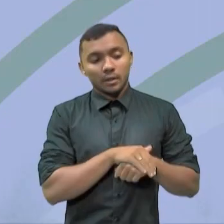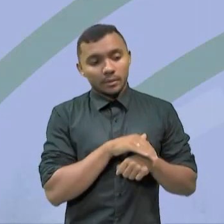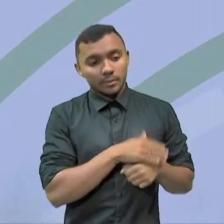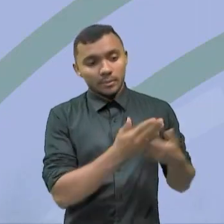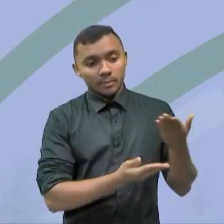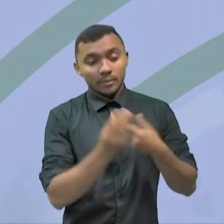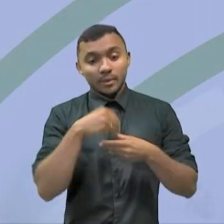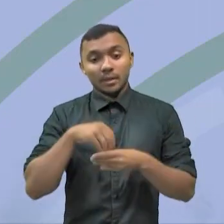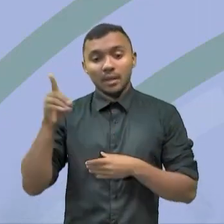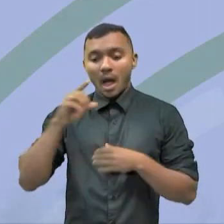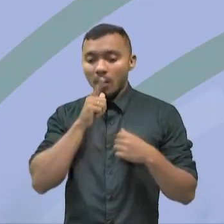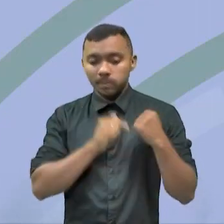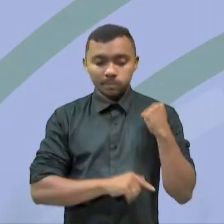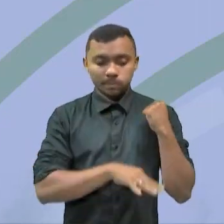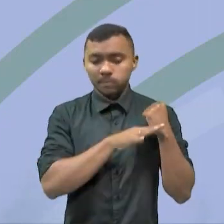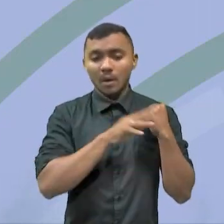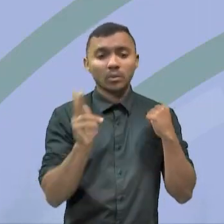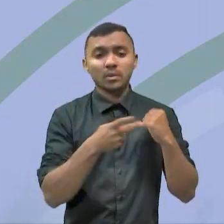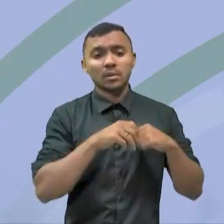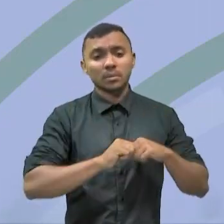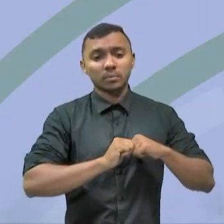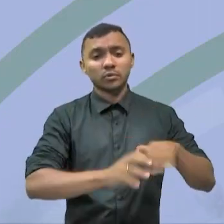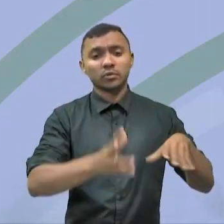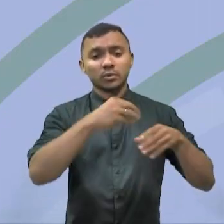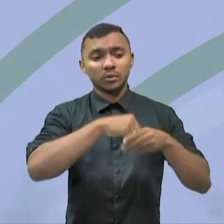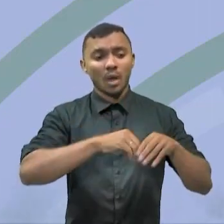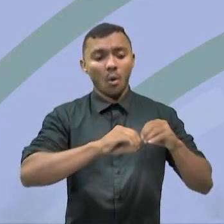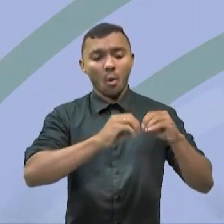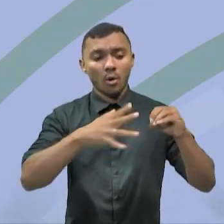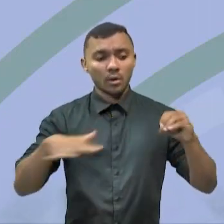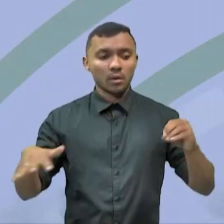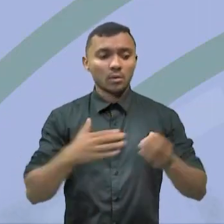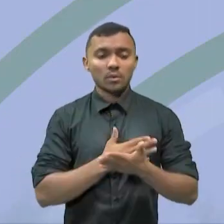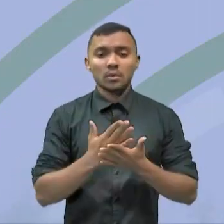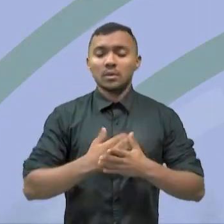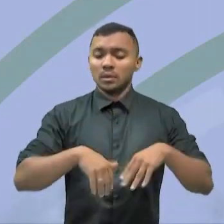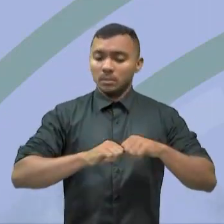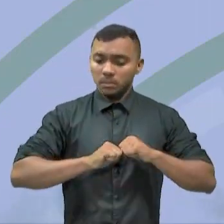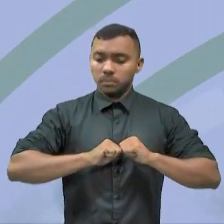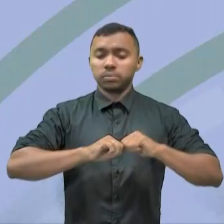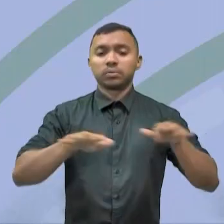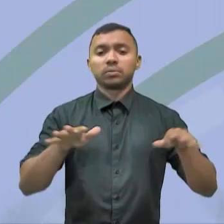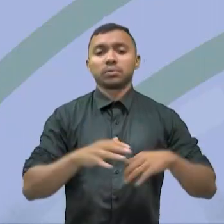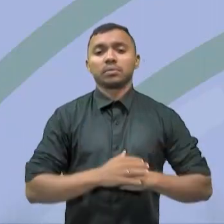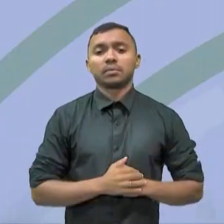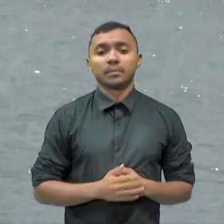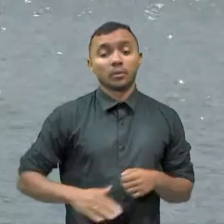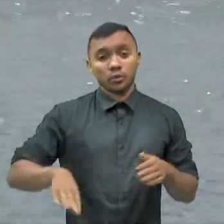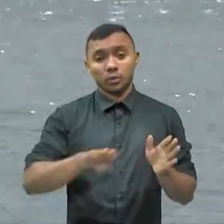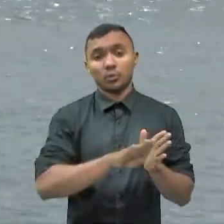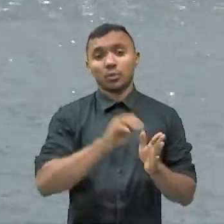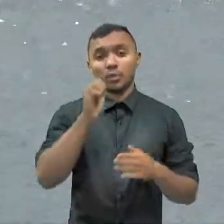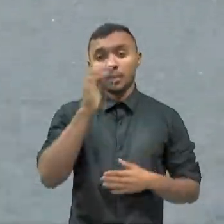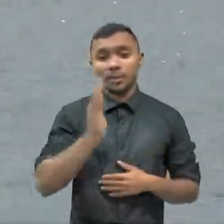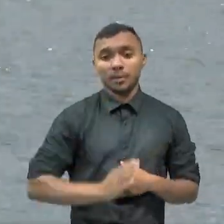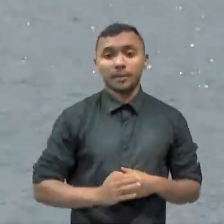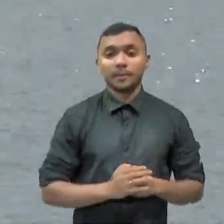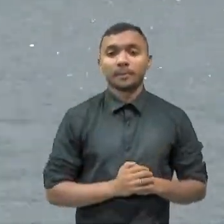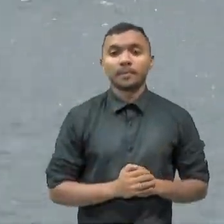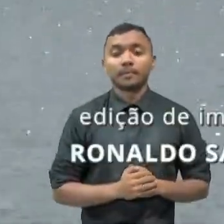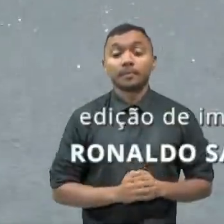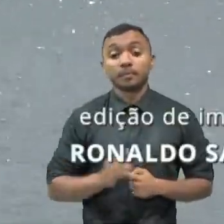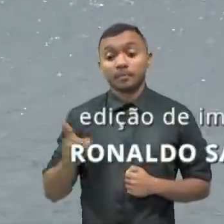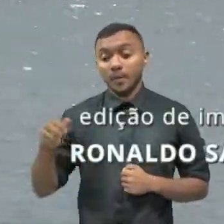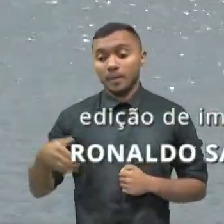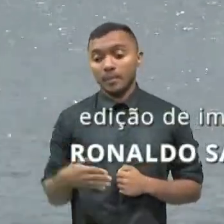Caribe, acabou indo parar no oceano, e lá se propagou e agora desceu, chegando aqui na nossa costa. O animal aparece